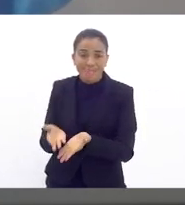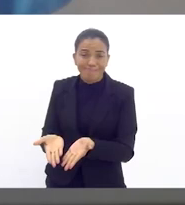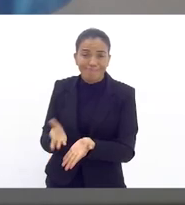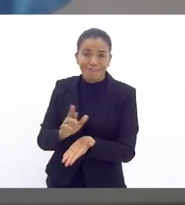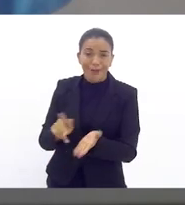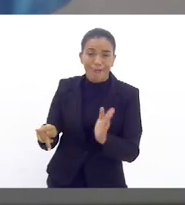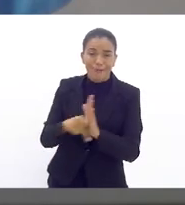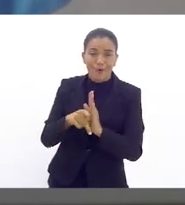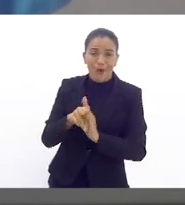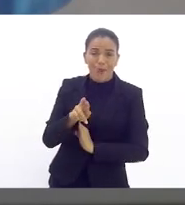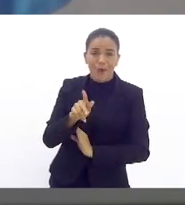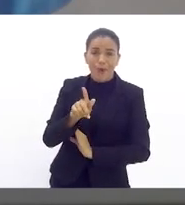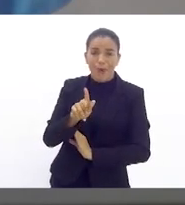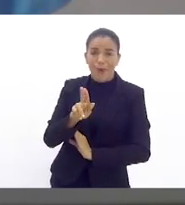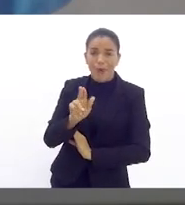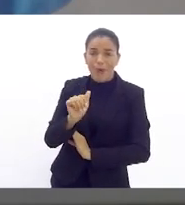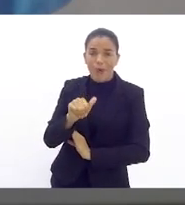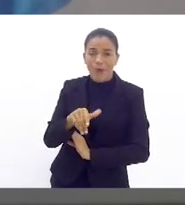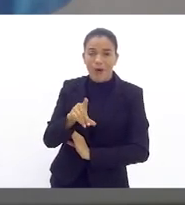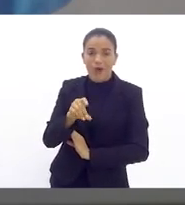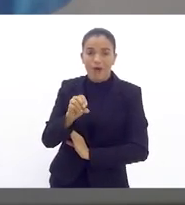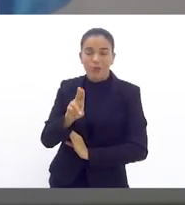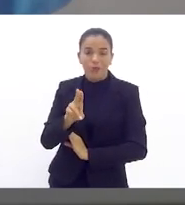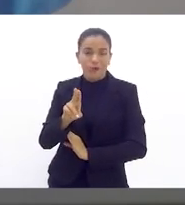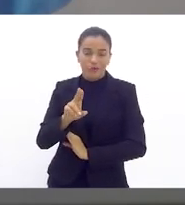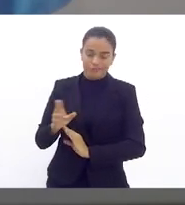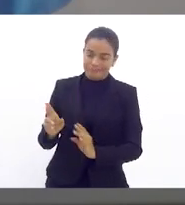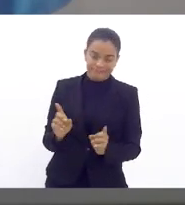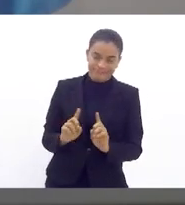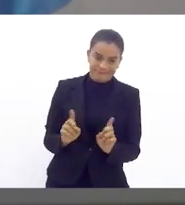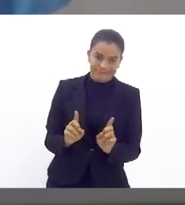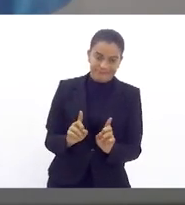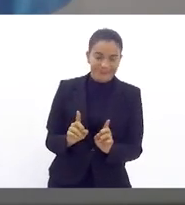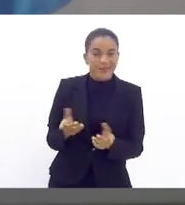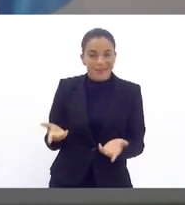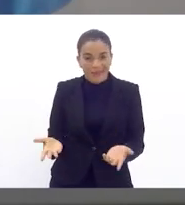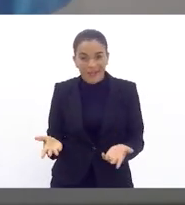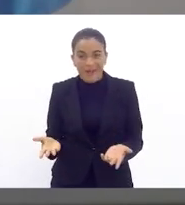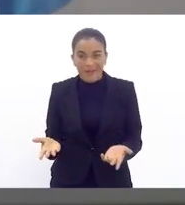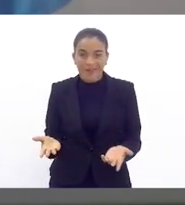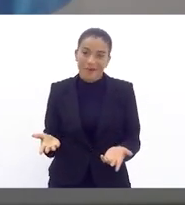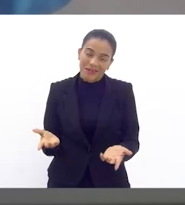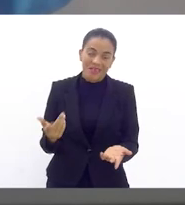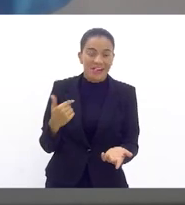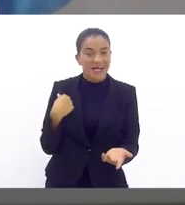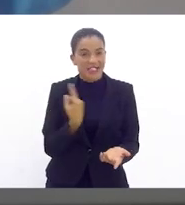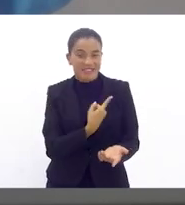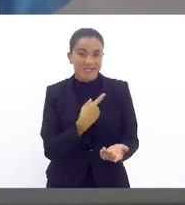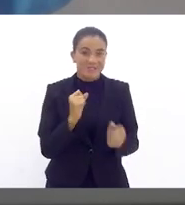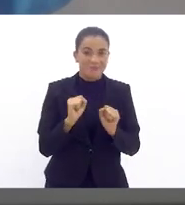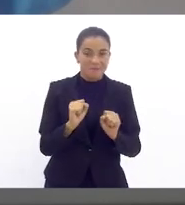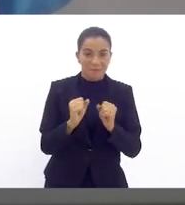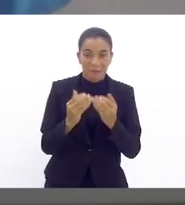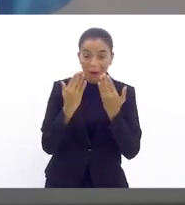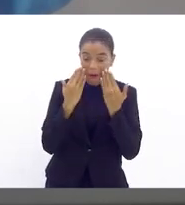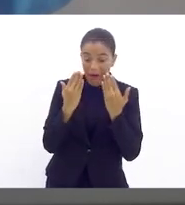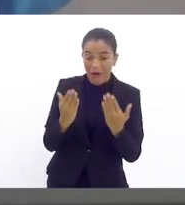nem adulterada aqui no próprio município do Rio de Janeiro. Então, a gente pode estar diante